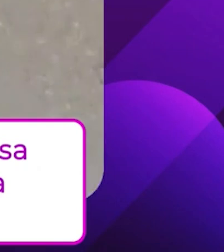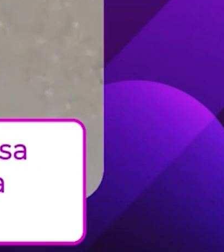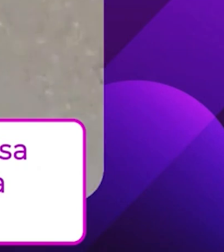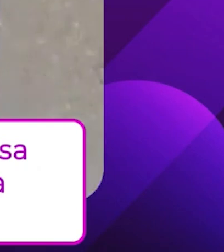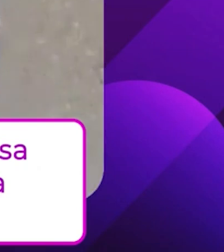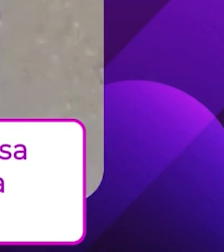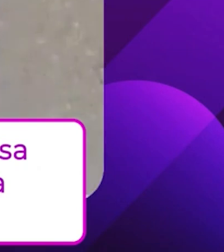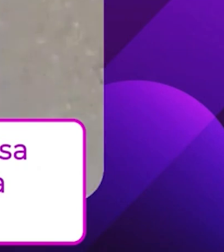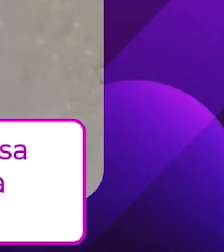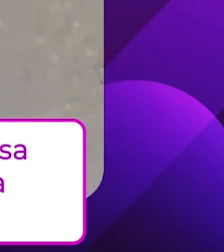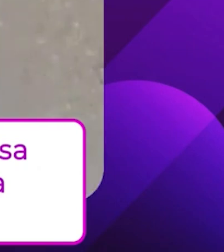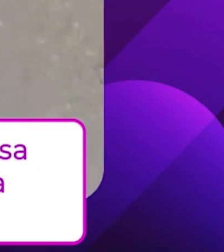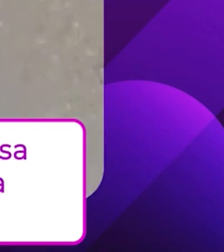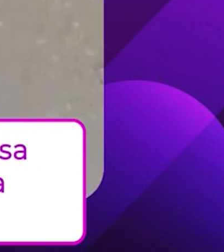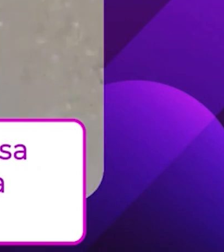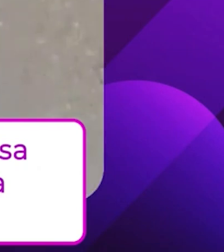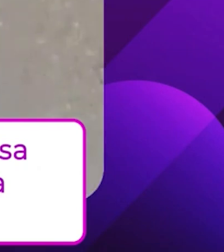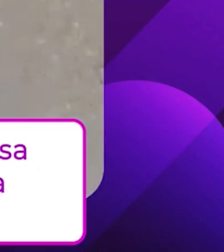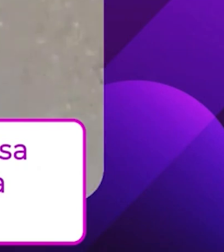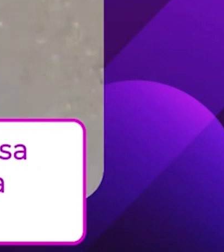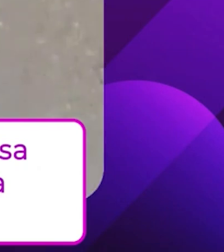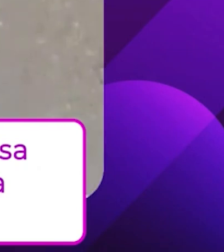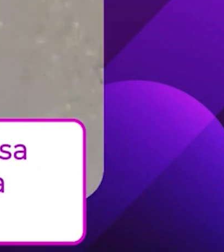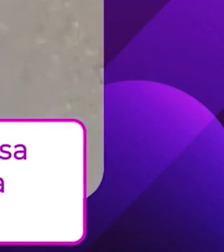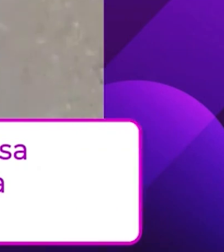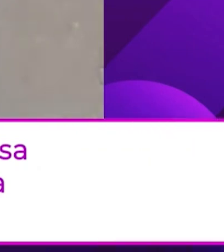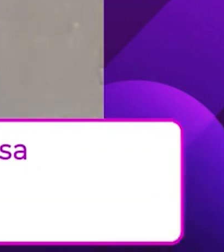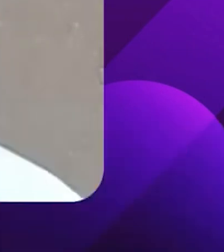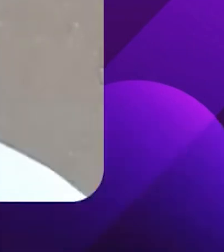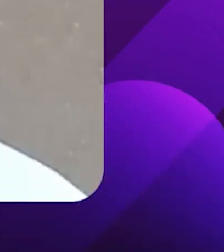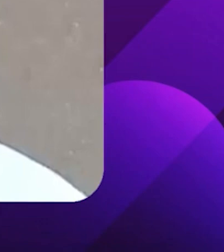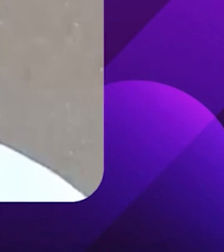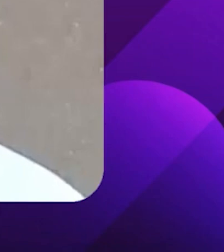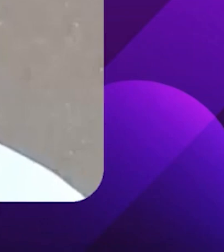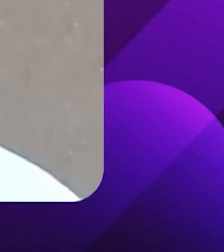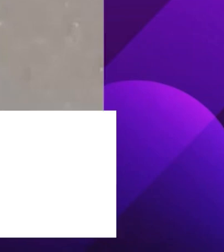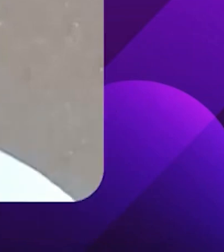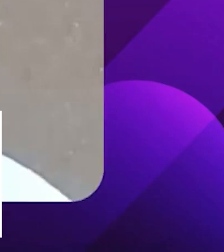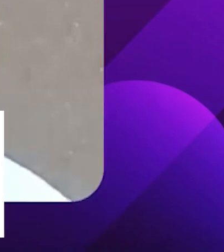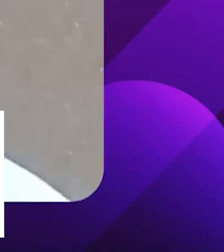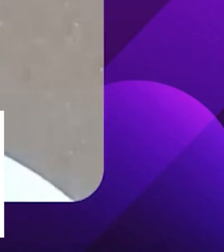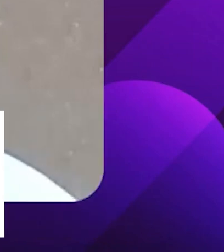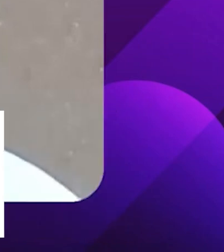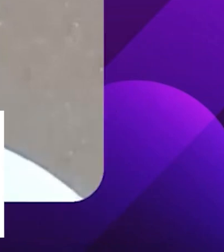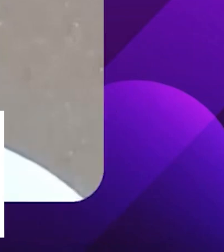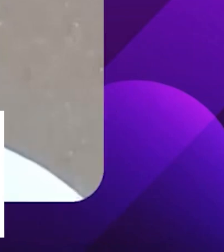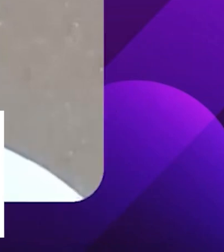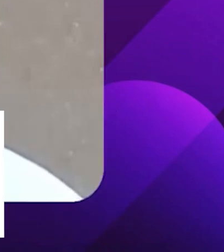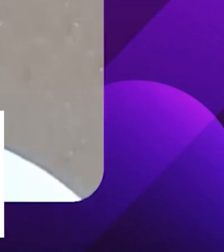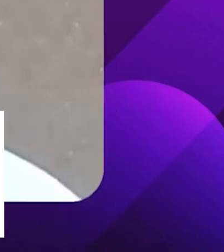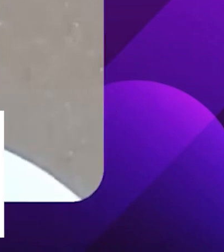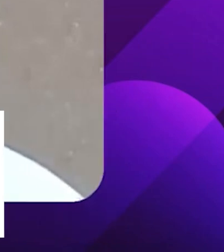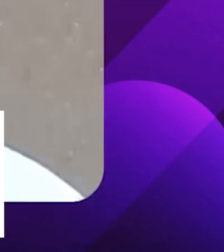partir de nós, povos tradicionais de terreiro. Por que eu digo isso? Se a gente pensar no samba, e aí eu estou falando